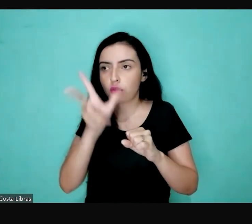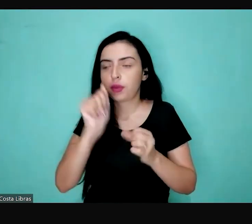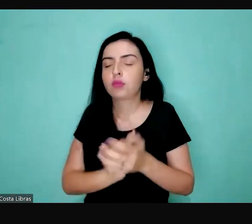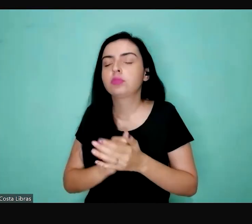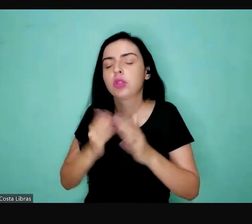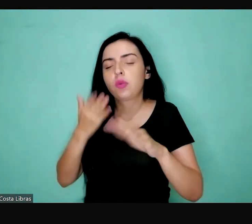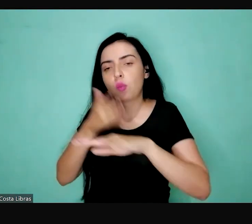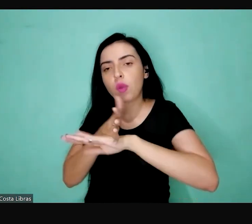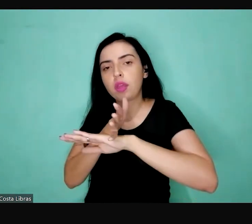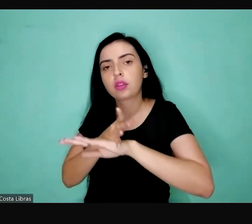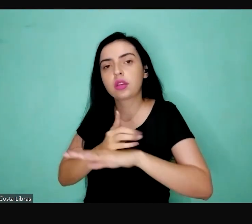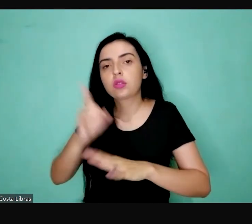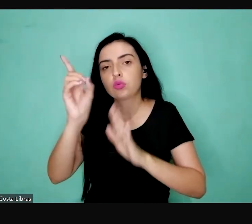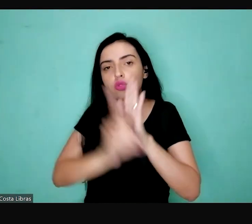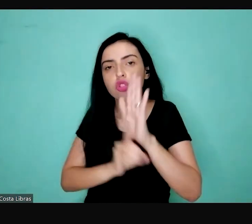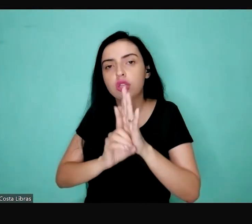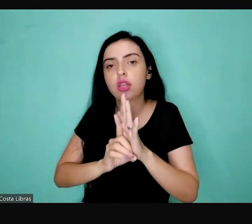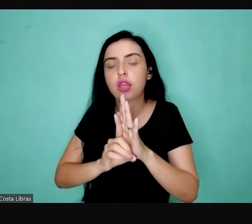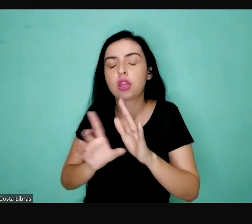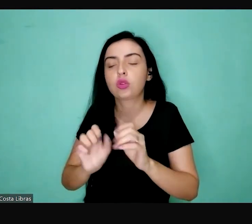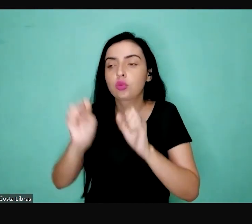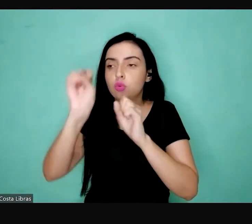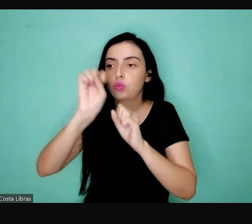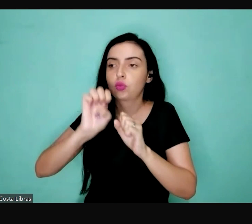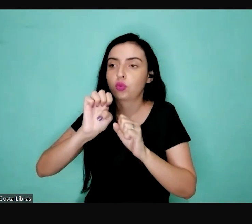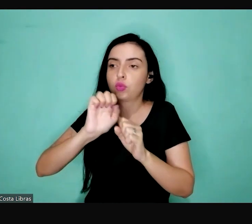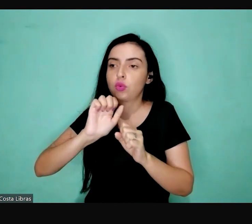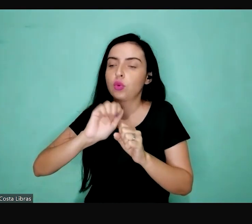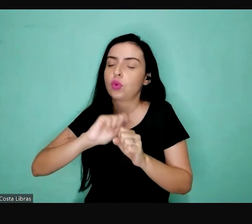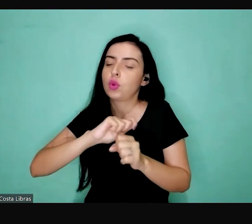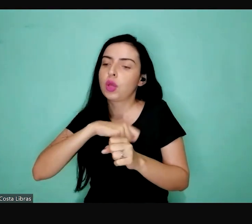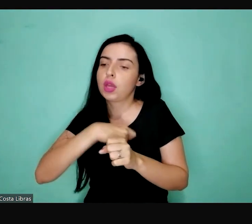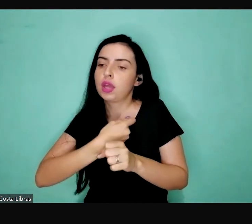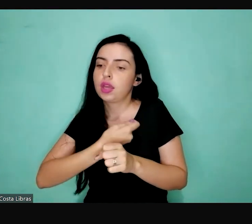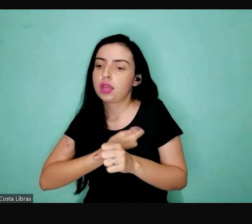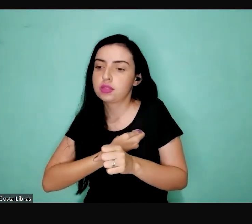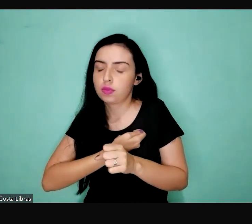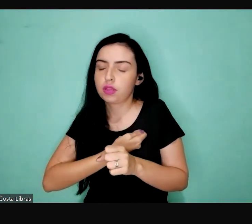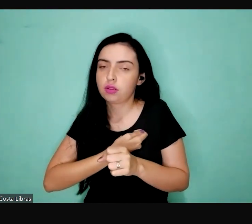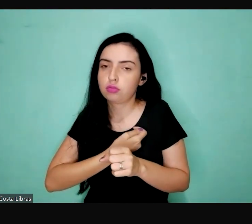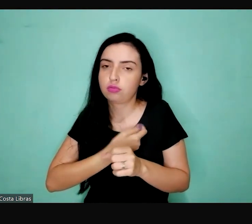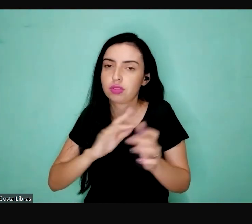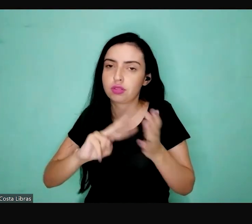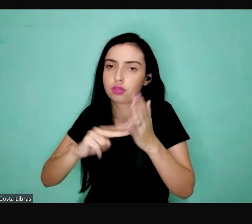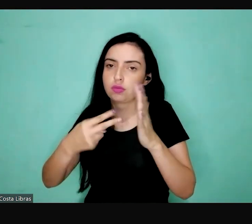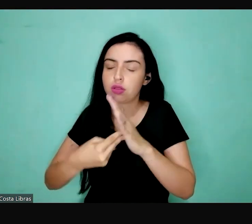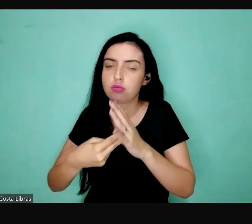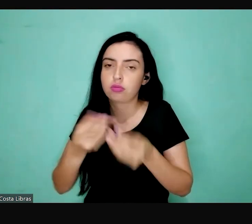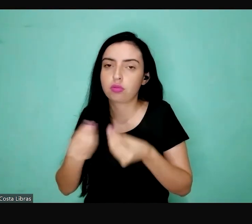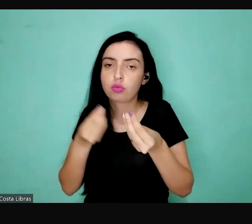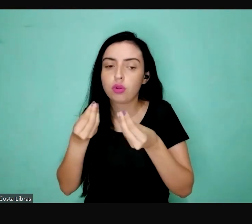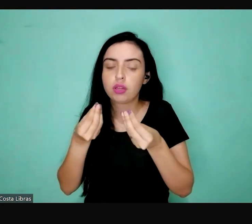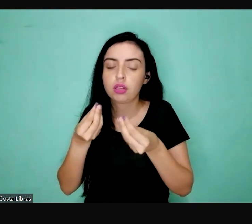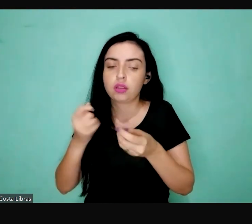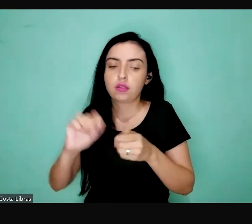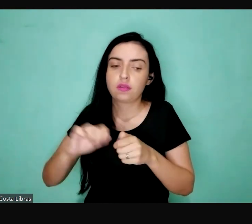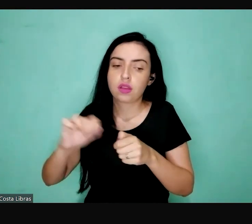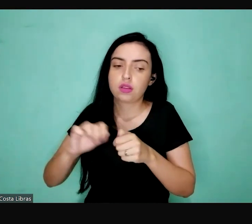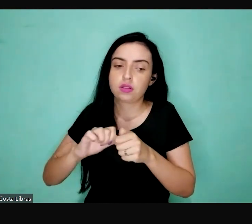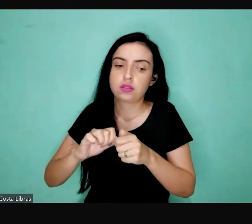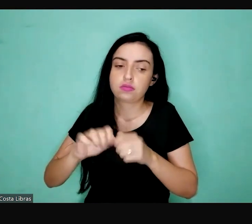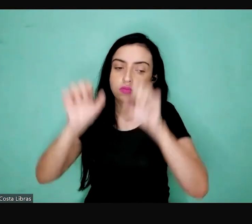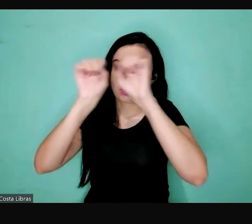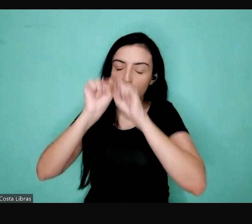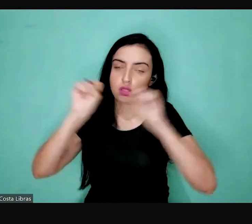no direito espanhol por essa via de interpretação conforme que exige esse tribunal.